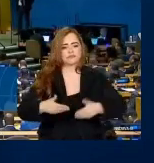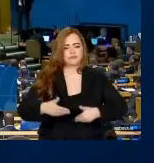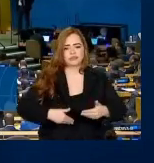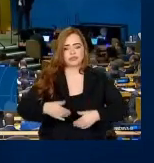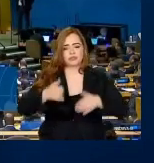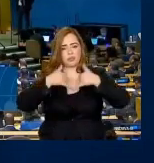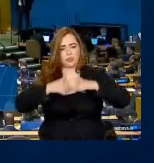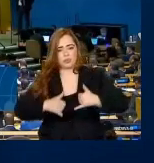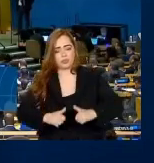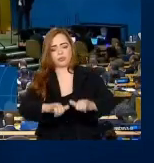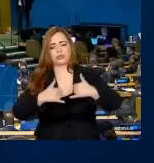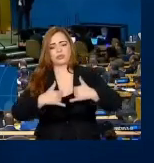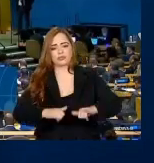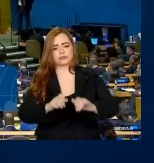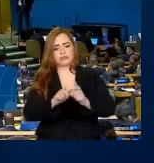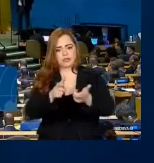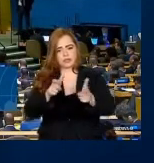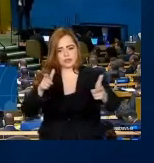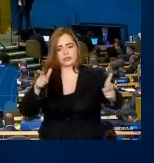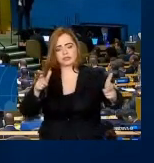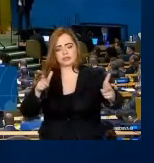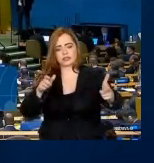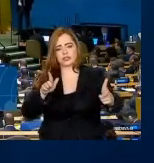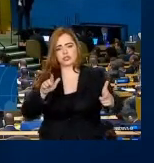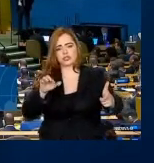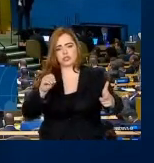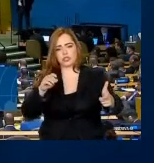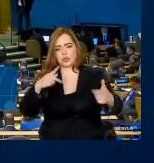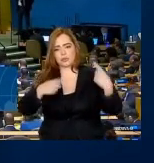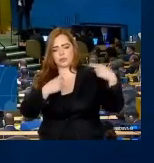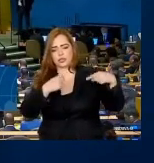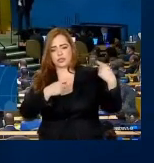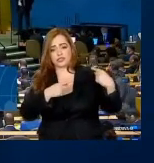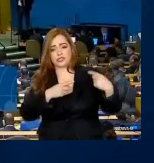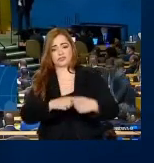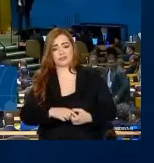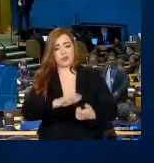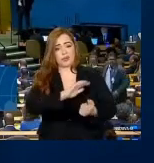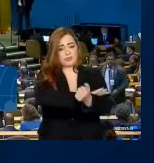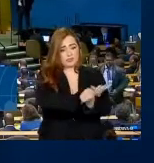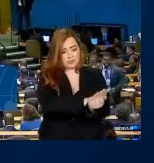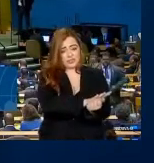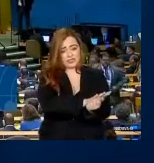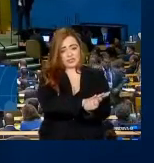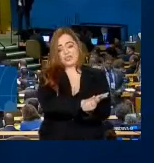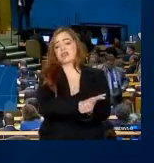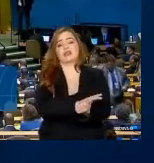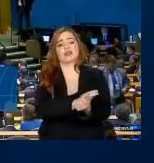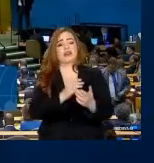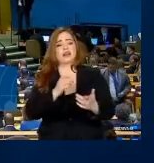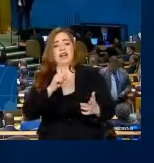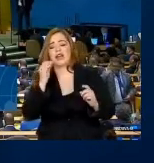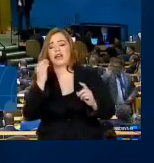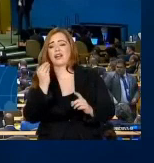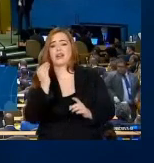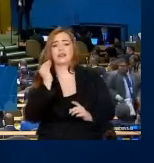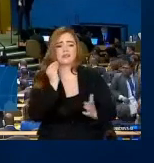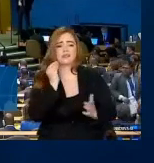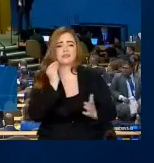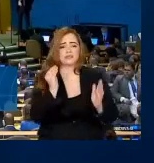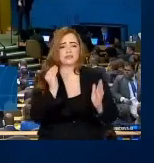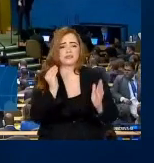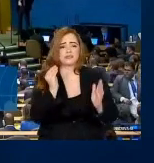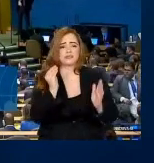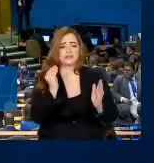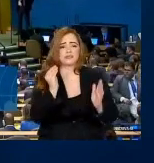agora mundial. E mais, viu? Além dele ser desprezado aí pelas mídias e pelos poderosos aí,